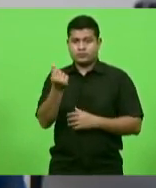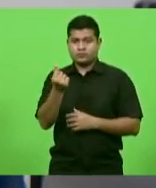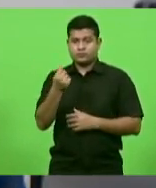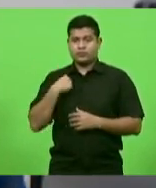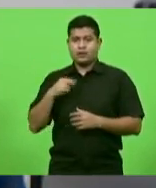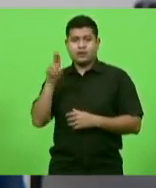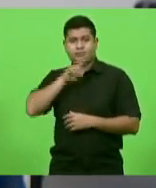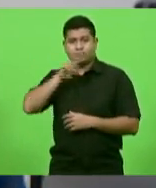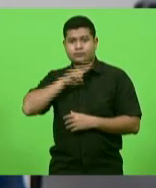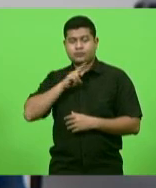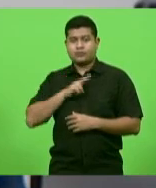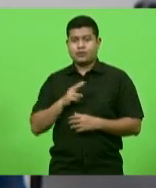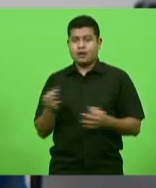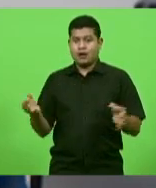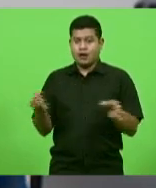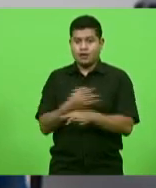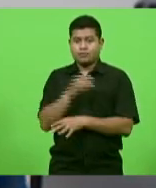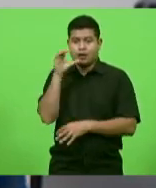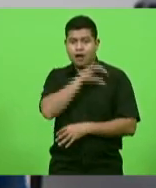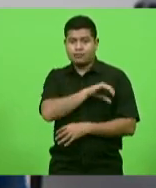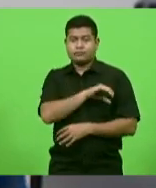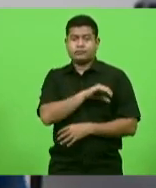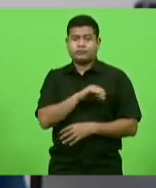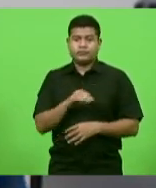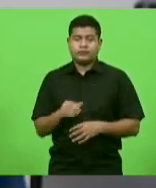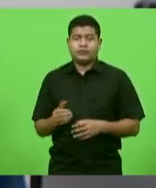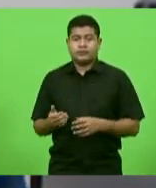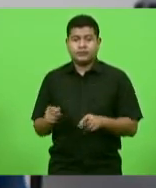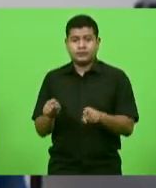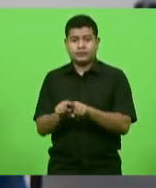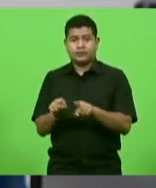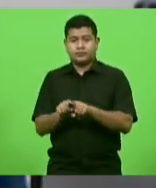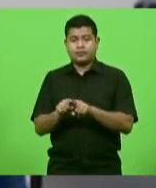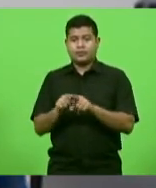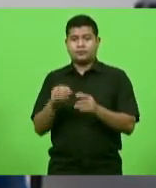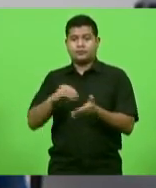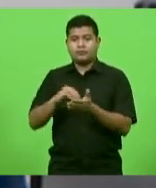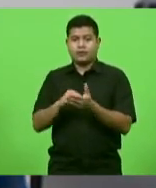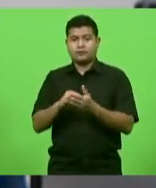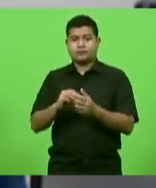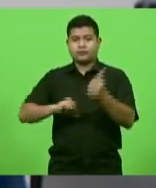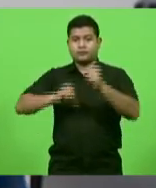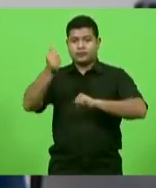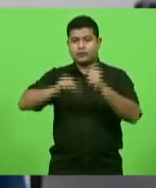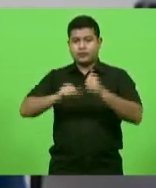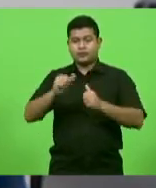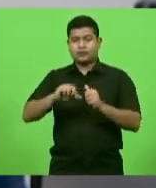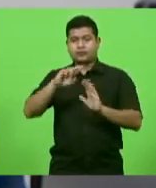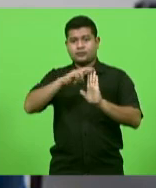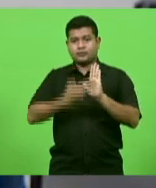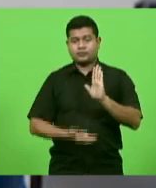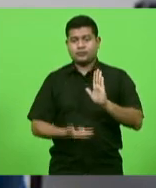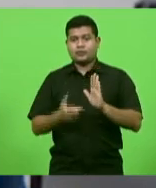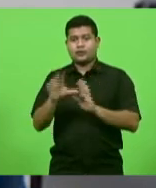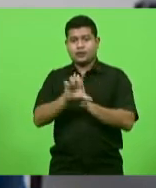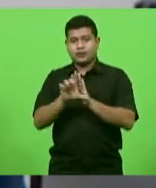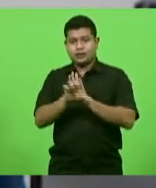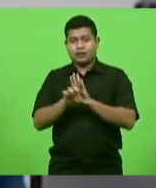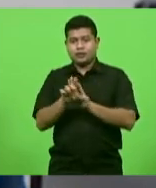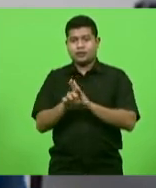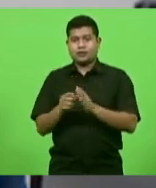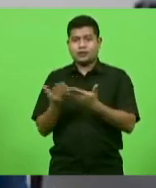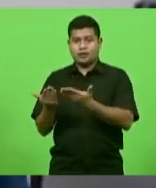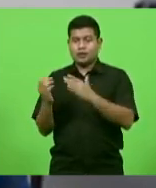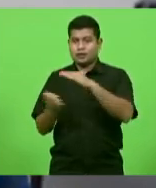concluído em paz em prazo exíguo e sem observar as formalidades legais e modo a direcionar o certame a empresa Hospital